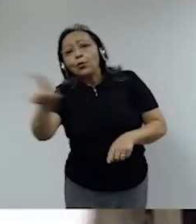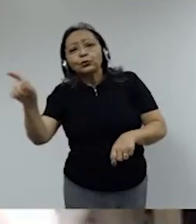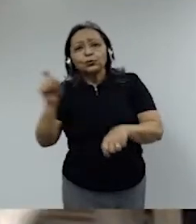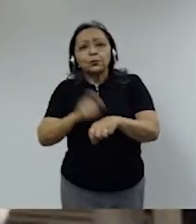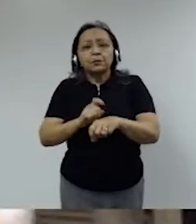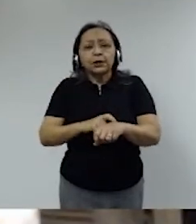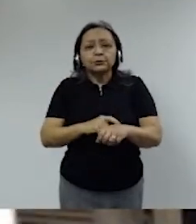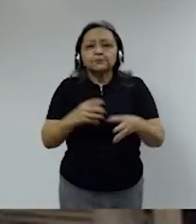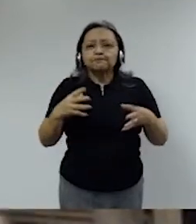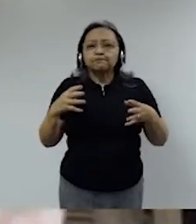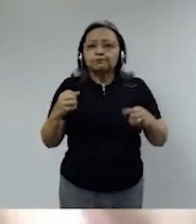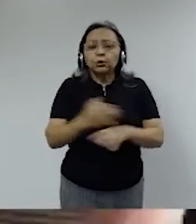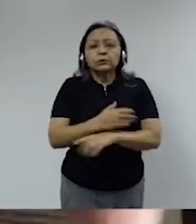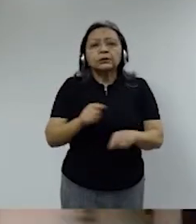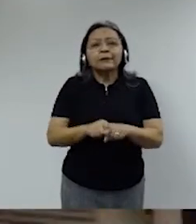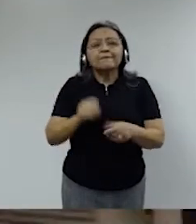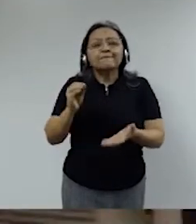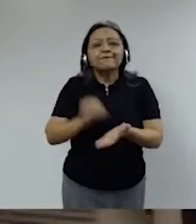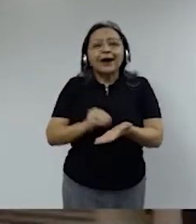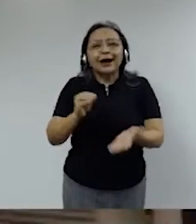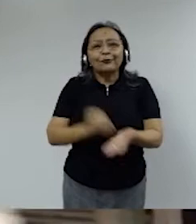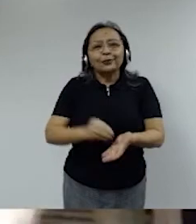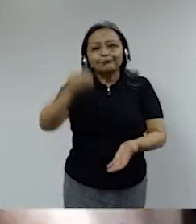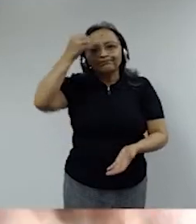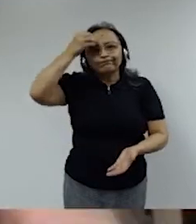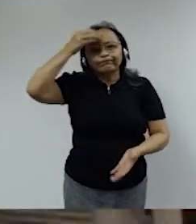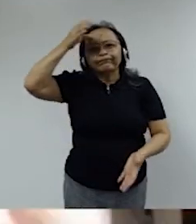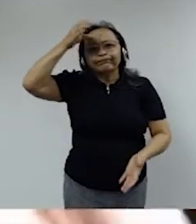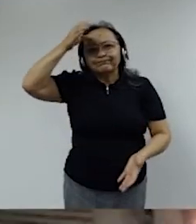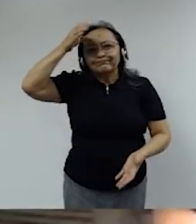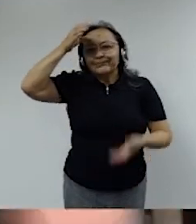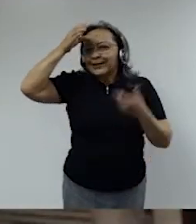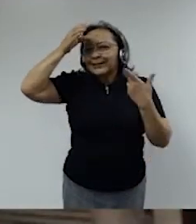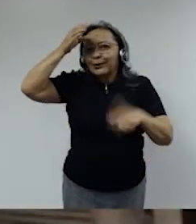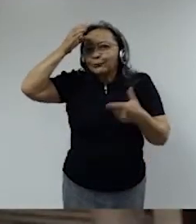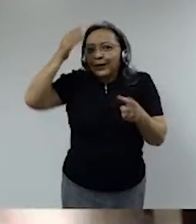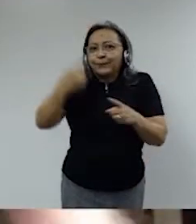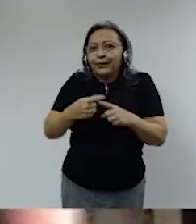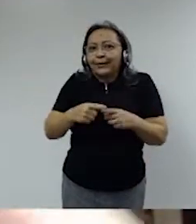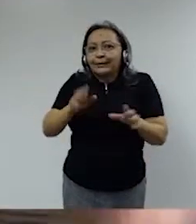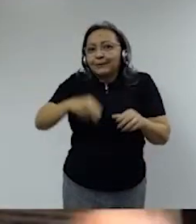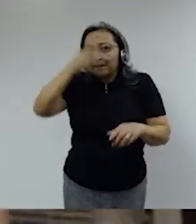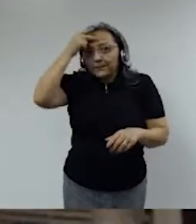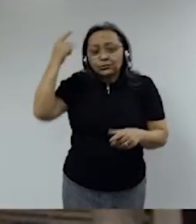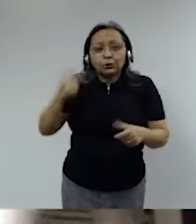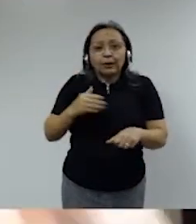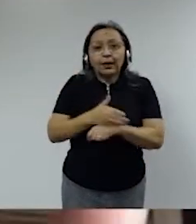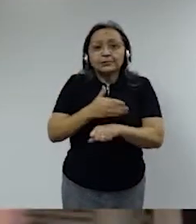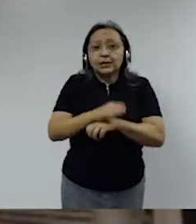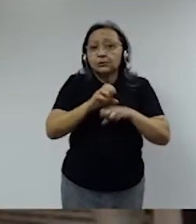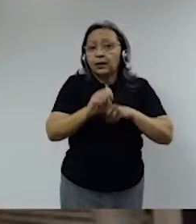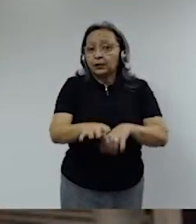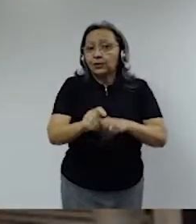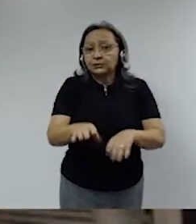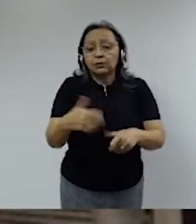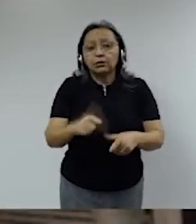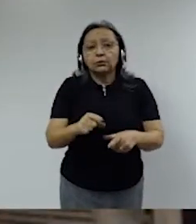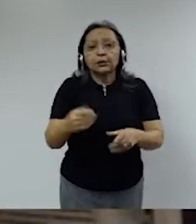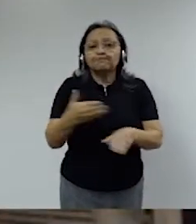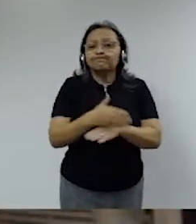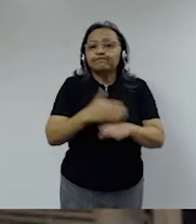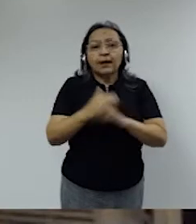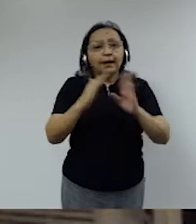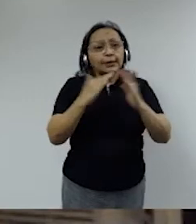de falta de conhecimento, porque não tem conhecimento, não são pessoas, muitas vezes, com acesso à educação, não são